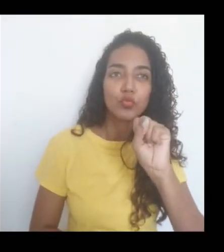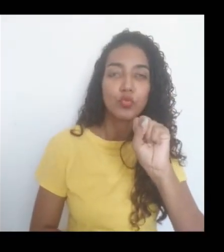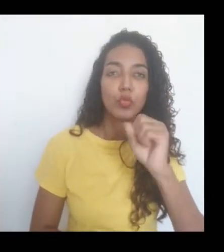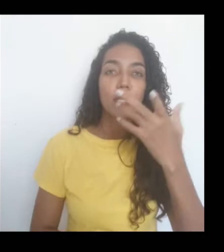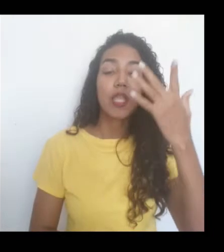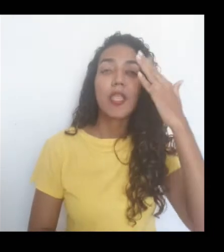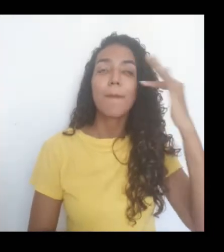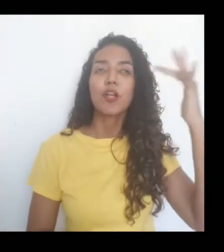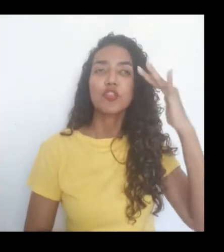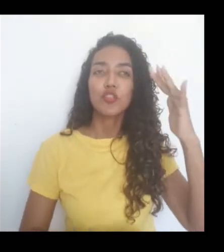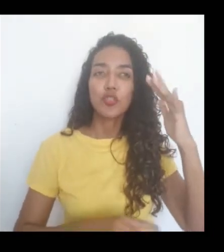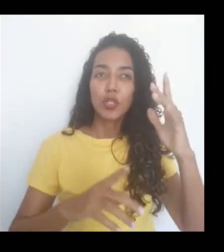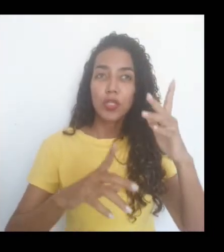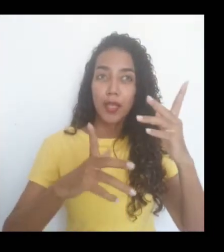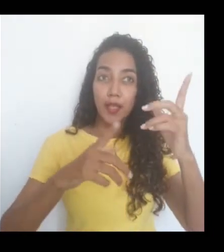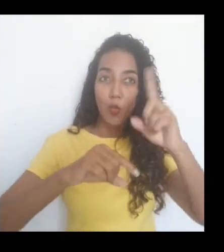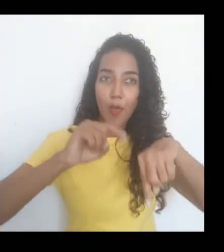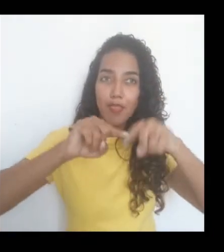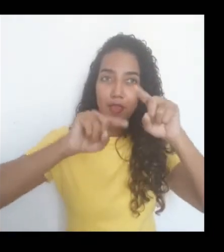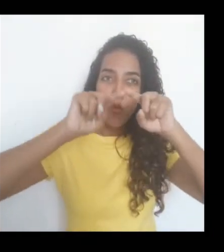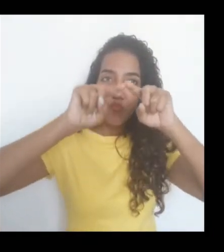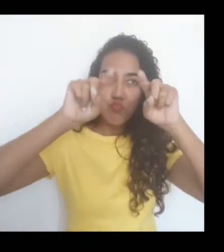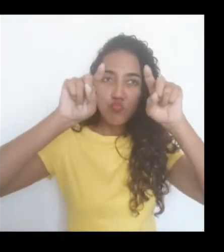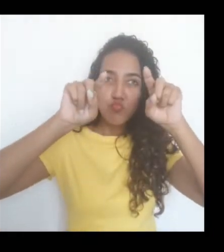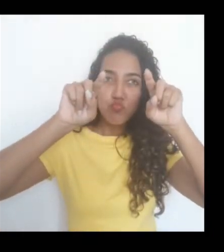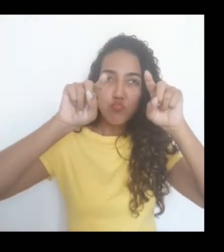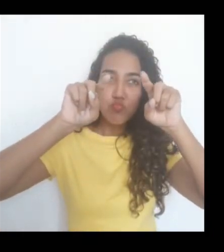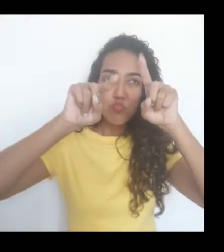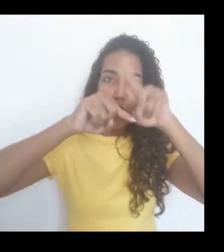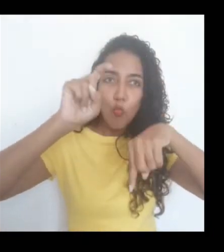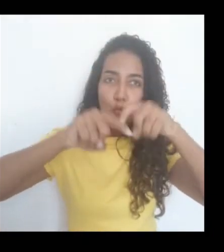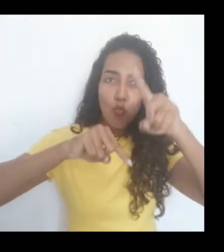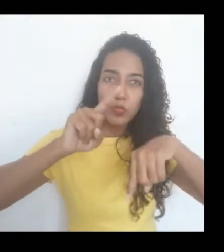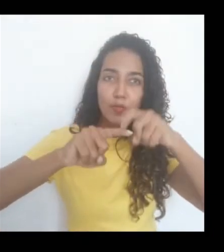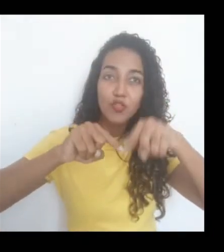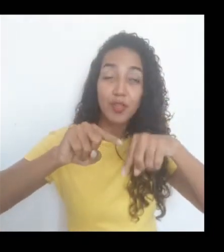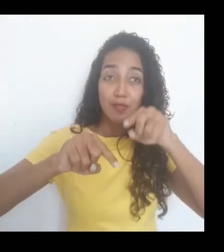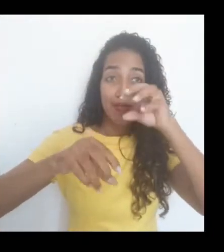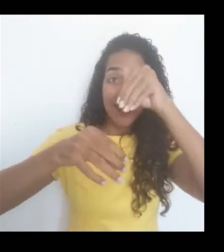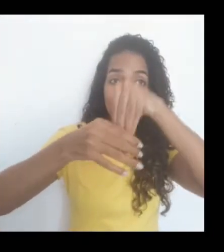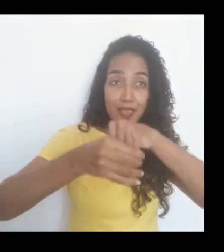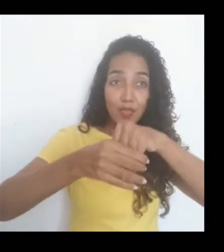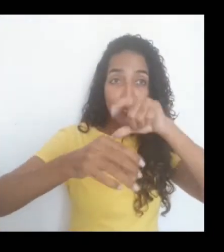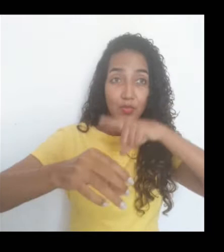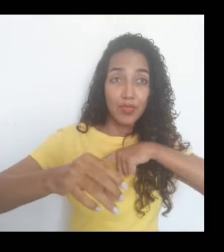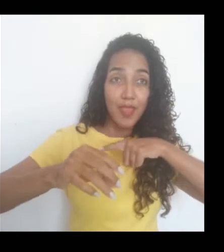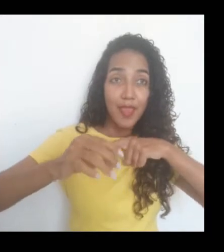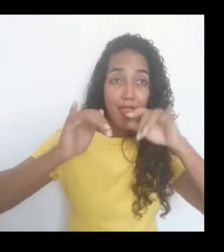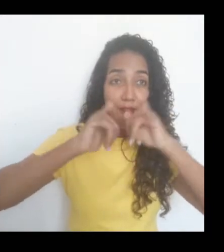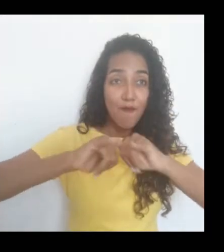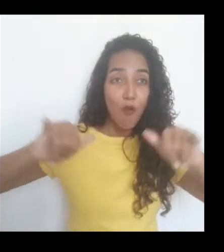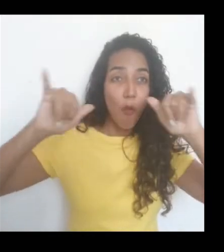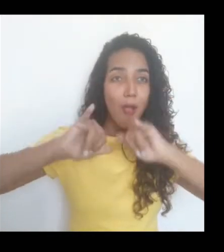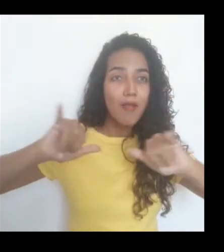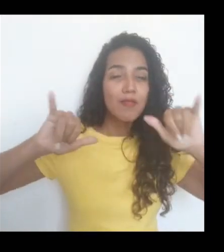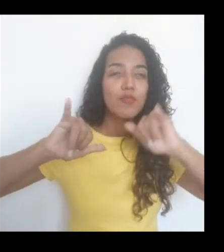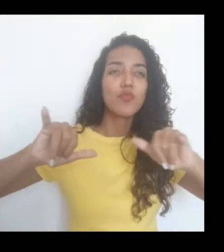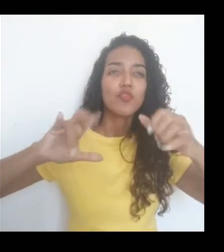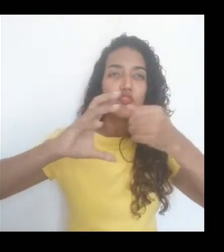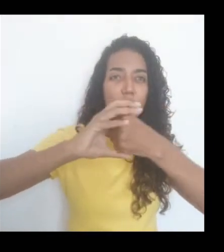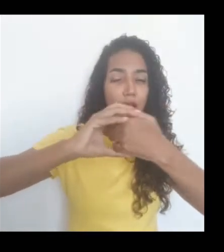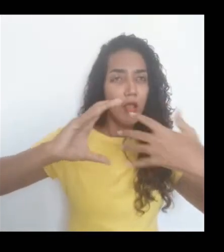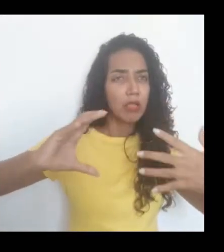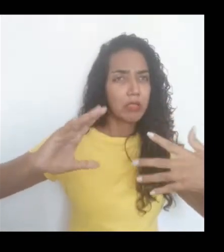aí explicar melhor o conceito, vai conter dados e propriedades, ou seja, informações, pode